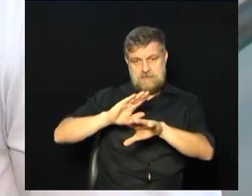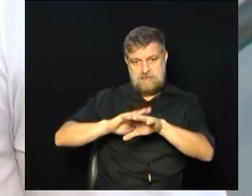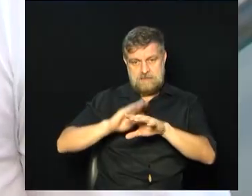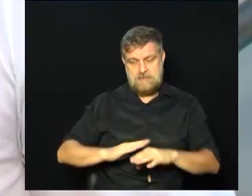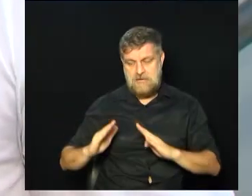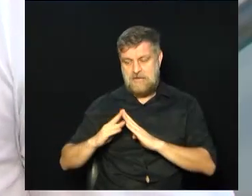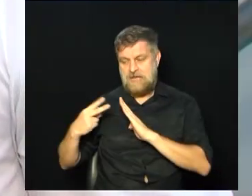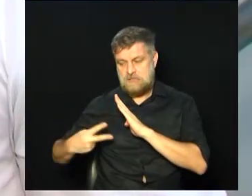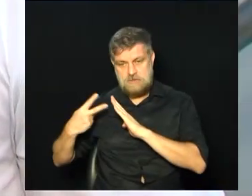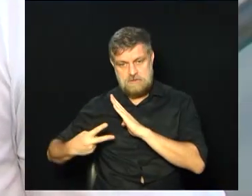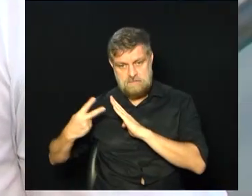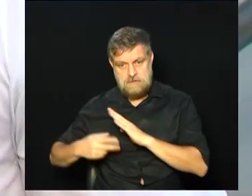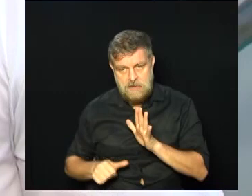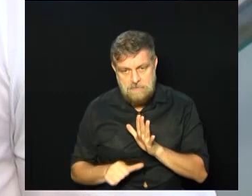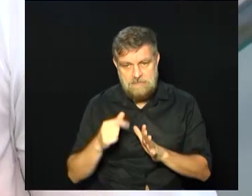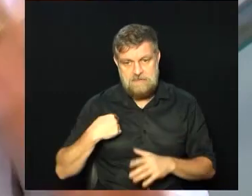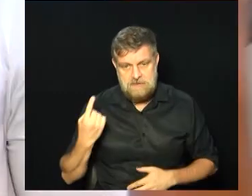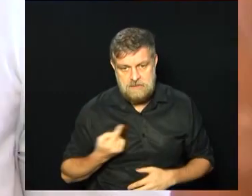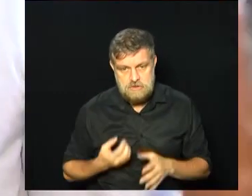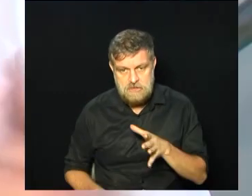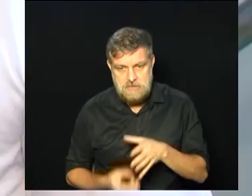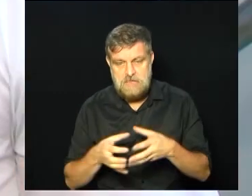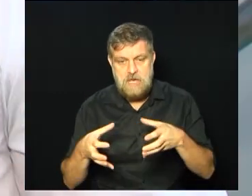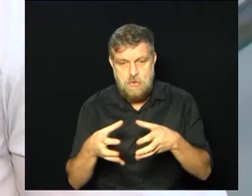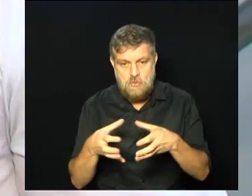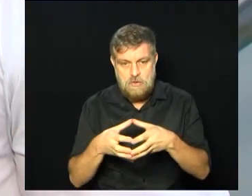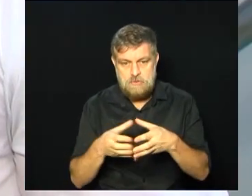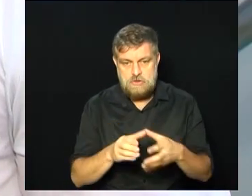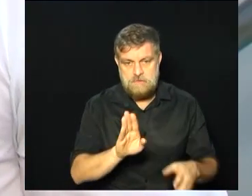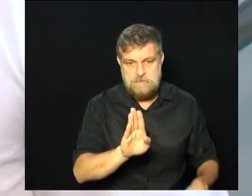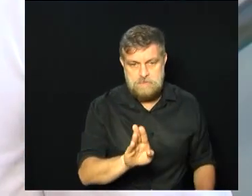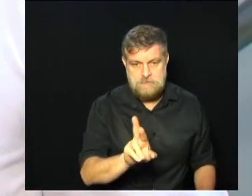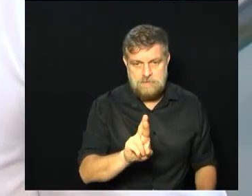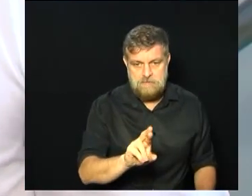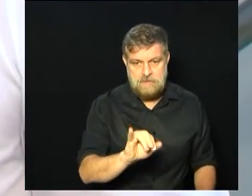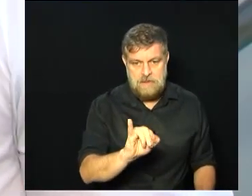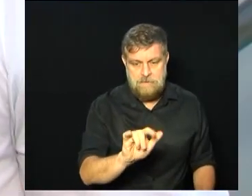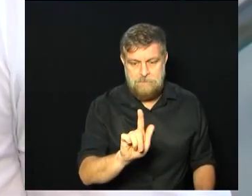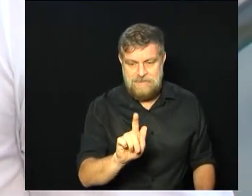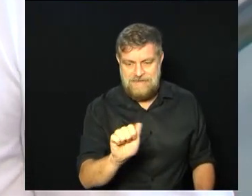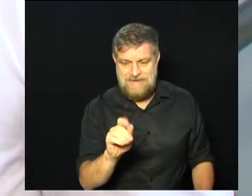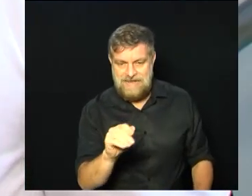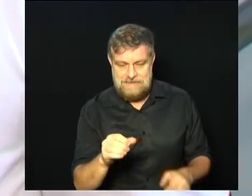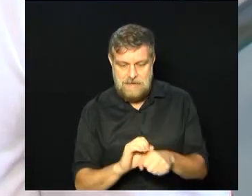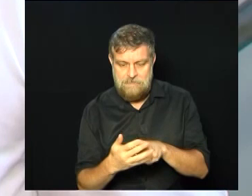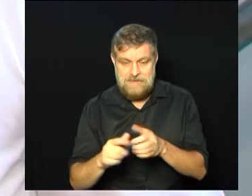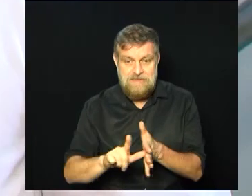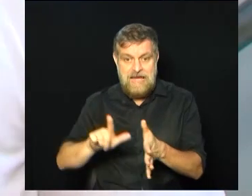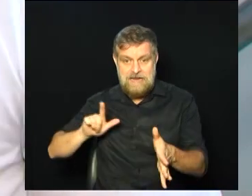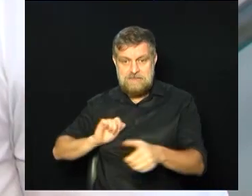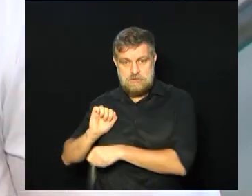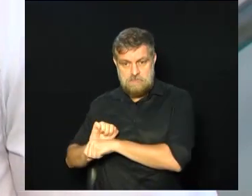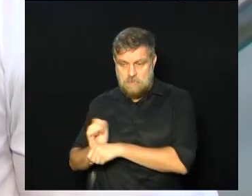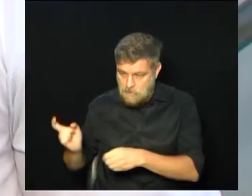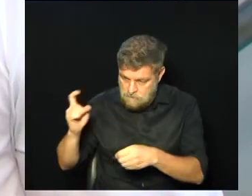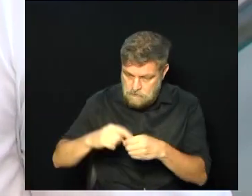Elecamp. Primeira vez que a gente forma uma equipe de brigada, é um trabalho que começou antes da pandemia, a gente paralisou um pouquinho e retomamos agora e estamos